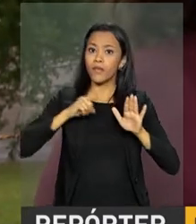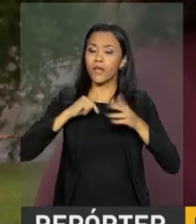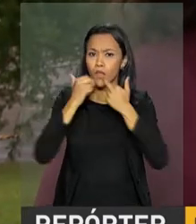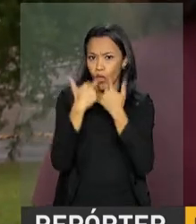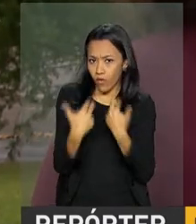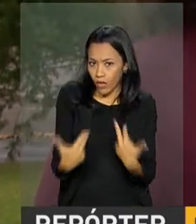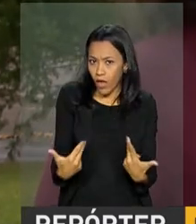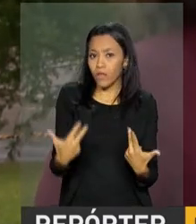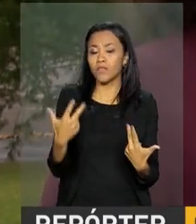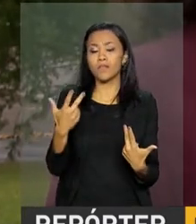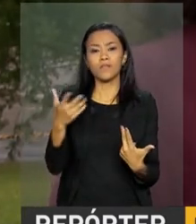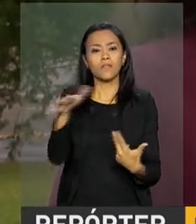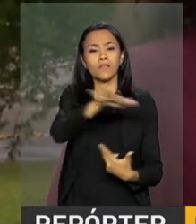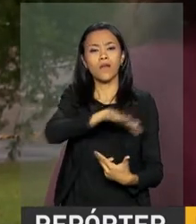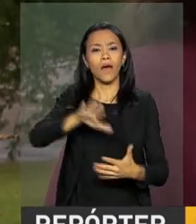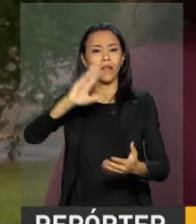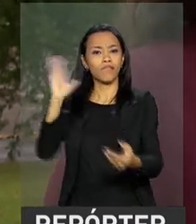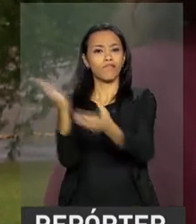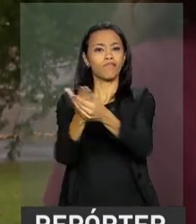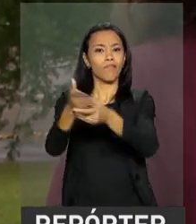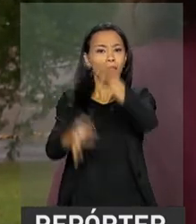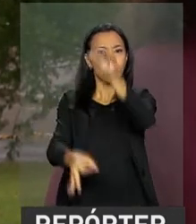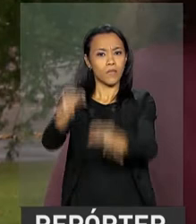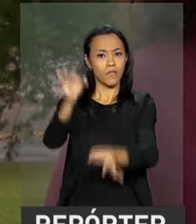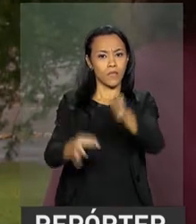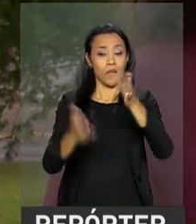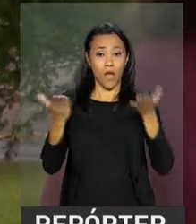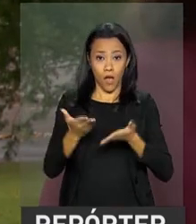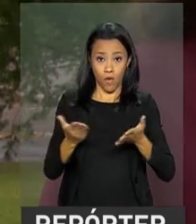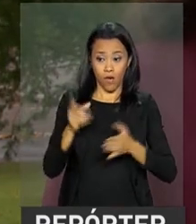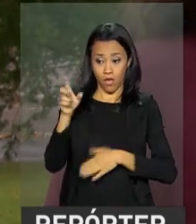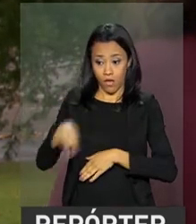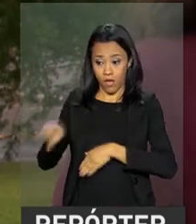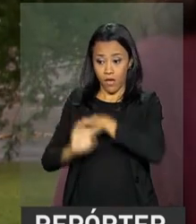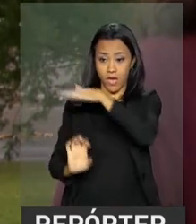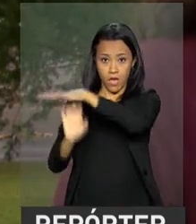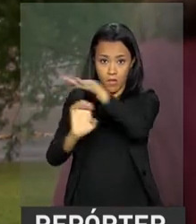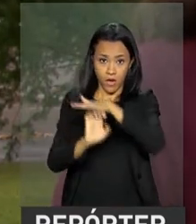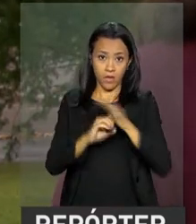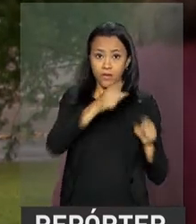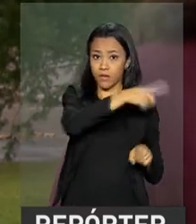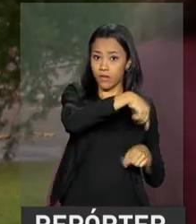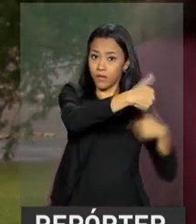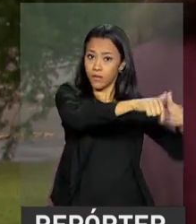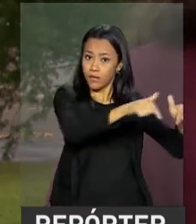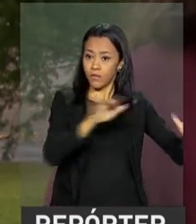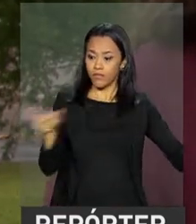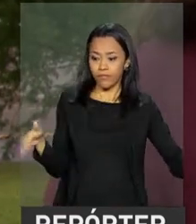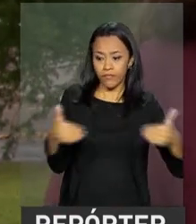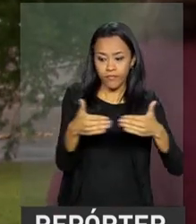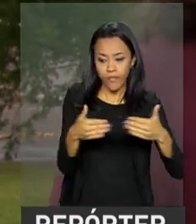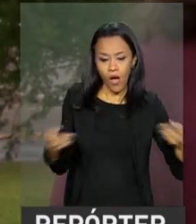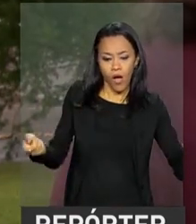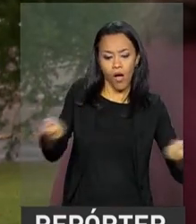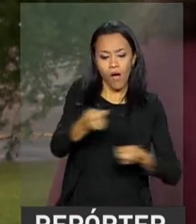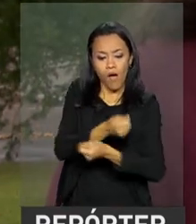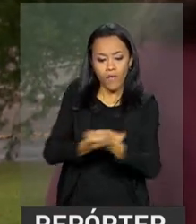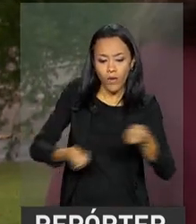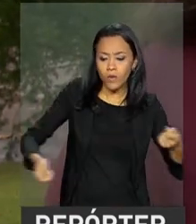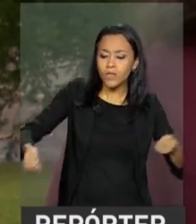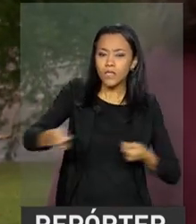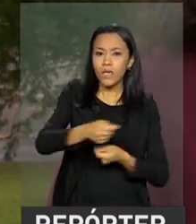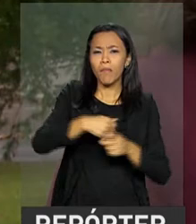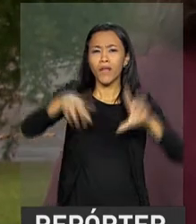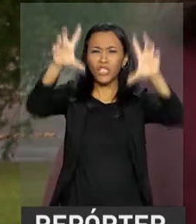judiciais agora patrão e empregados vão ter mais facilidade para fazer uma conciliação prévia o que deve diminuir a quantidade de